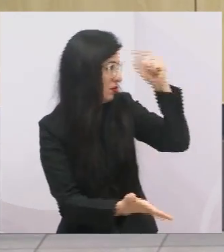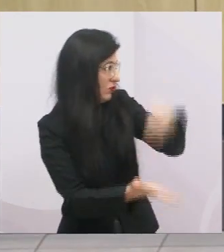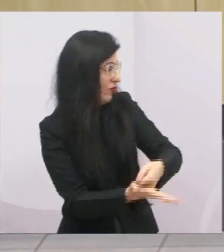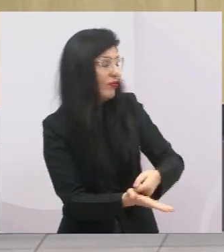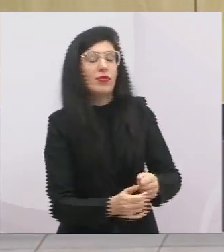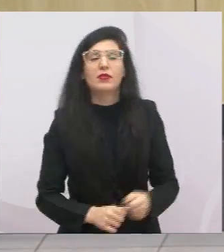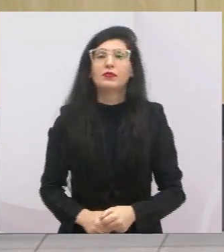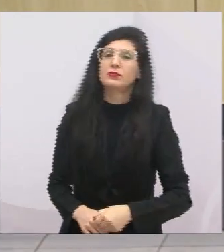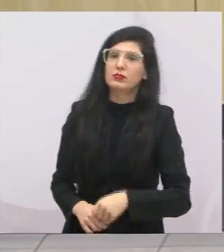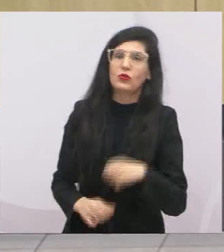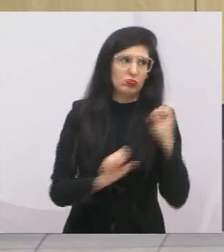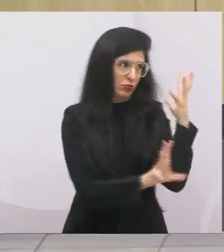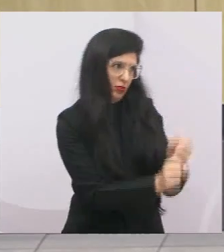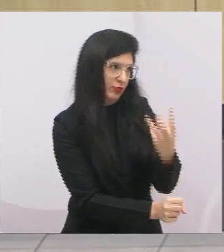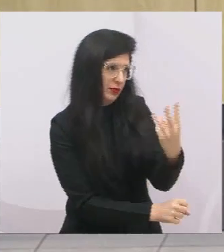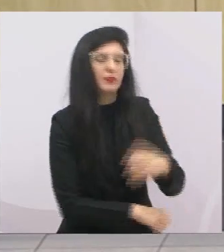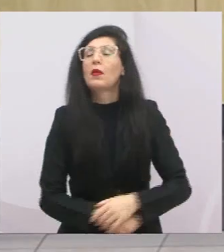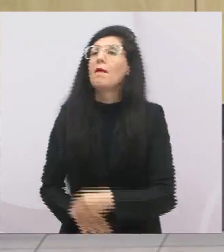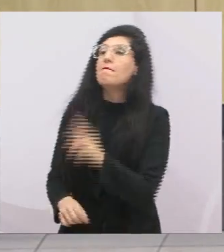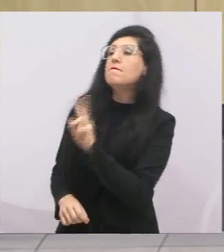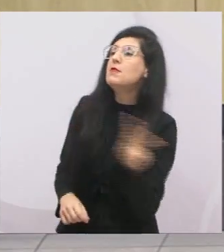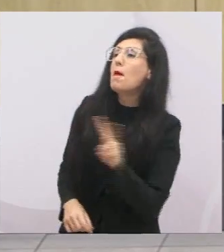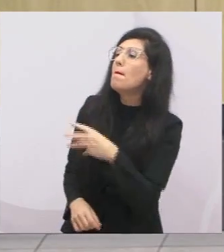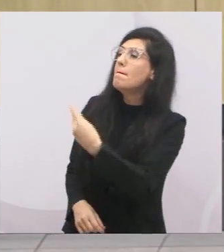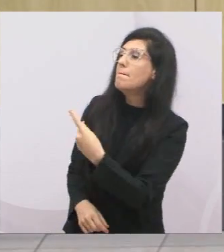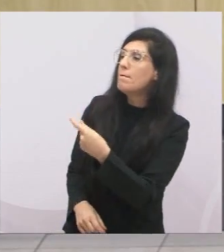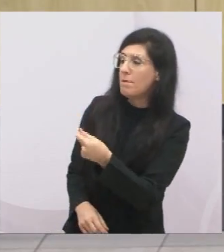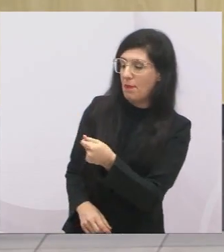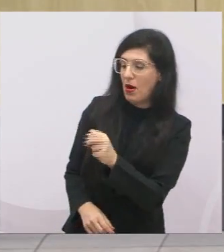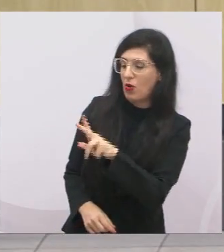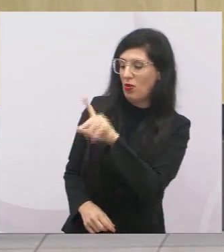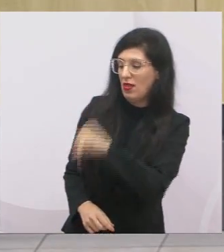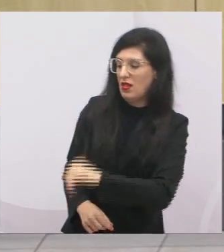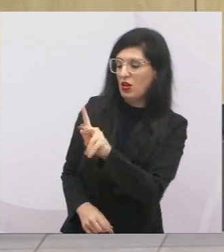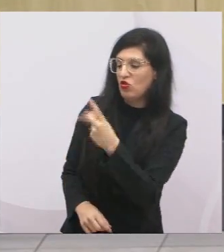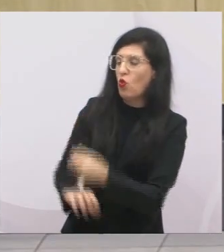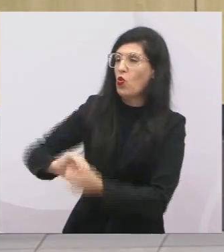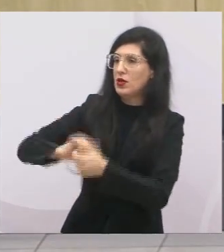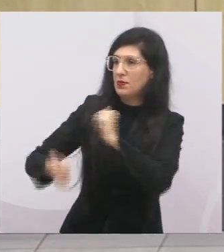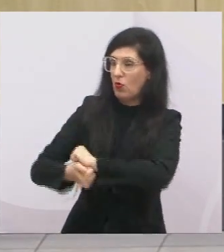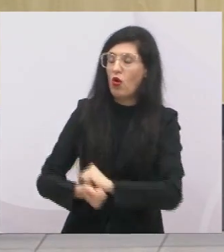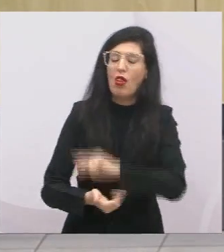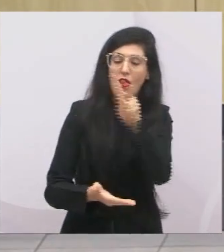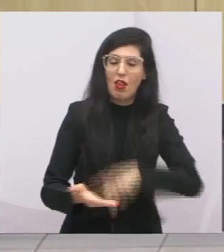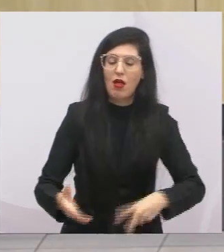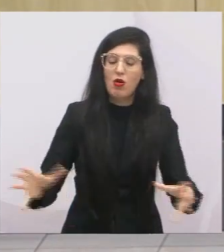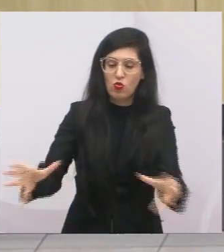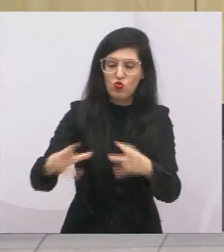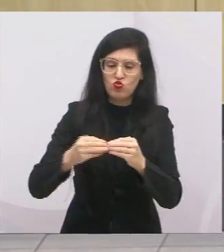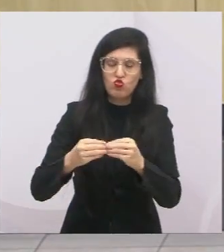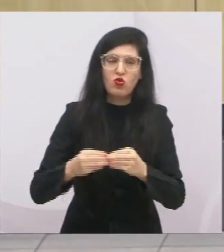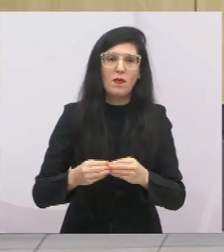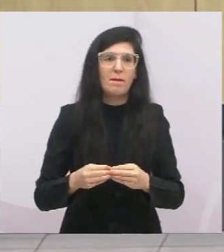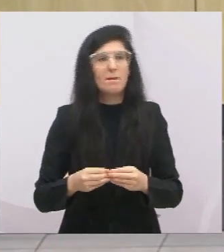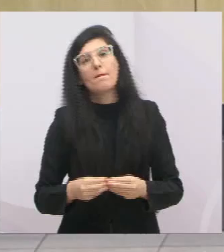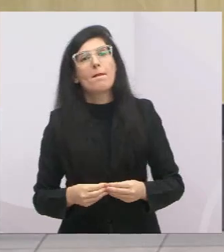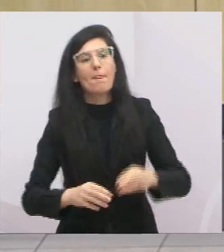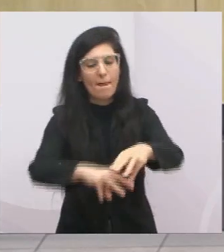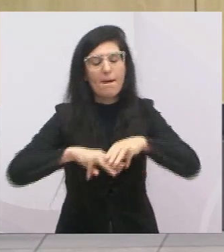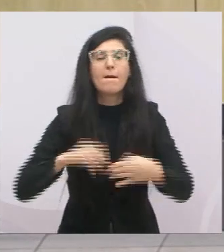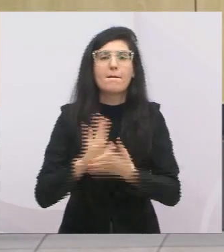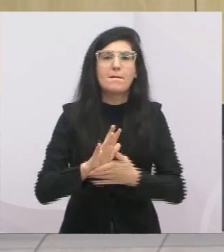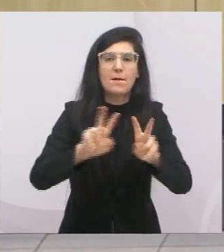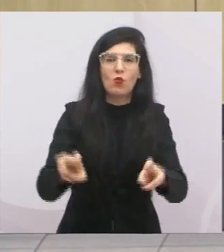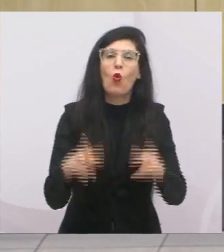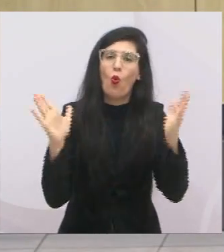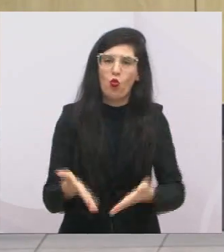Solicito ao primeiro secretário, vereador Paulinho do Esporte, que faça a leitura das sínteses das moções protocoladas para